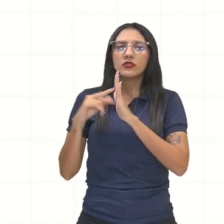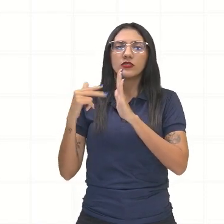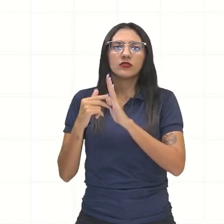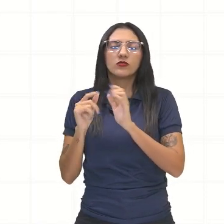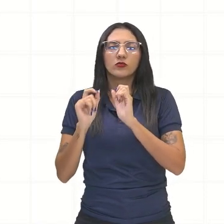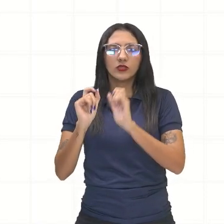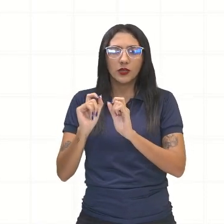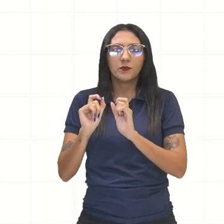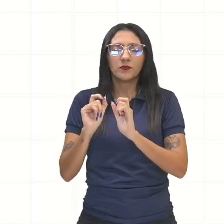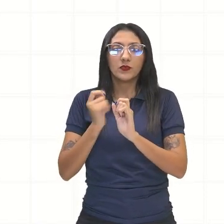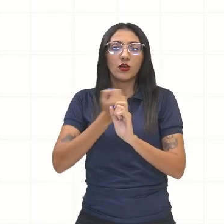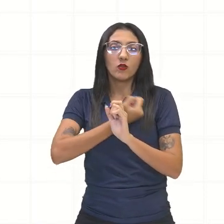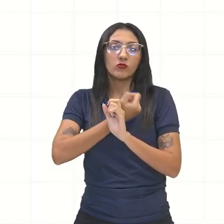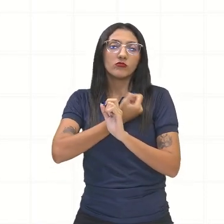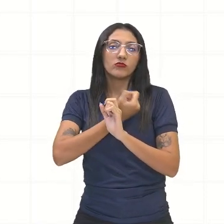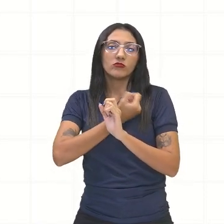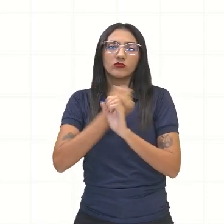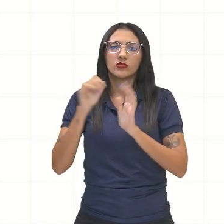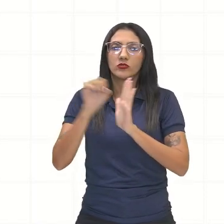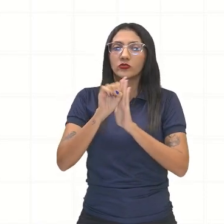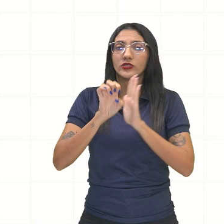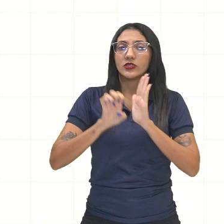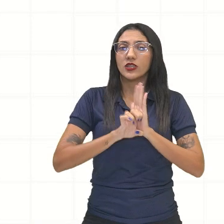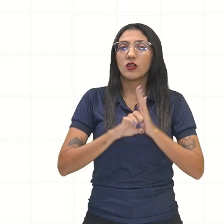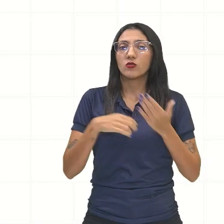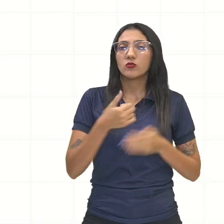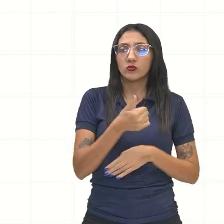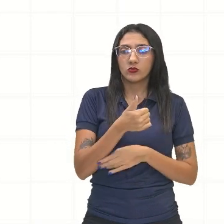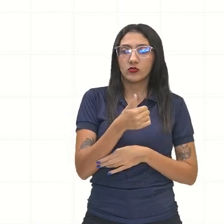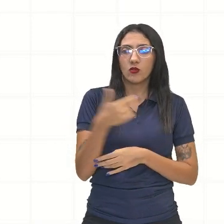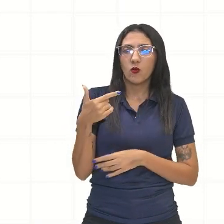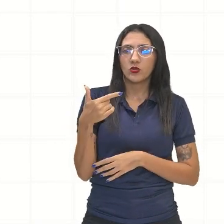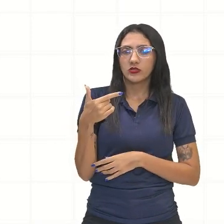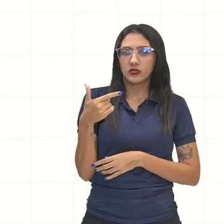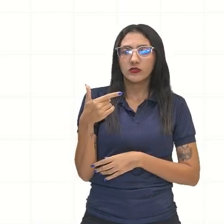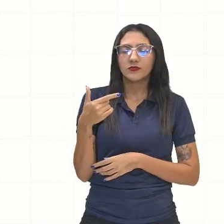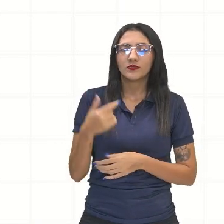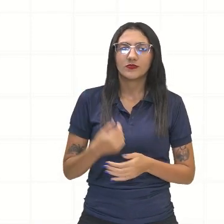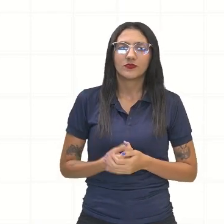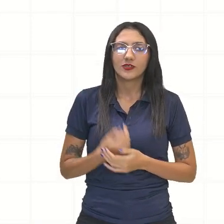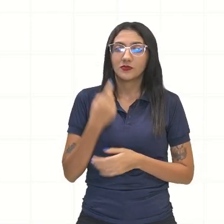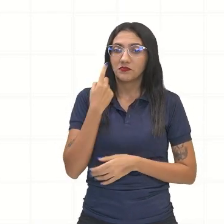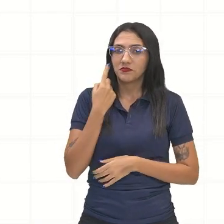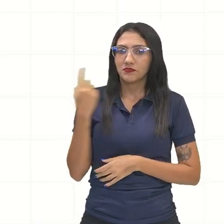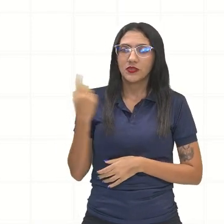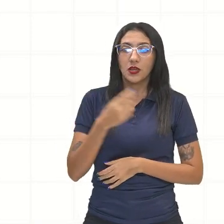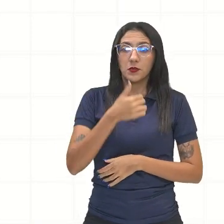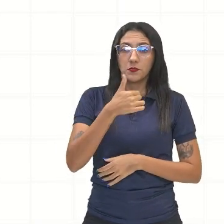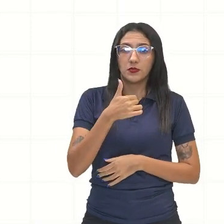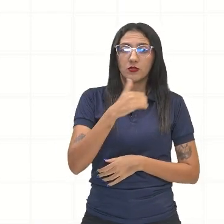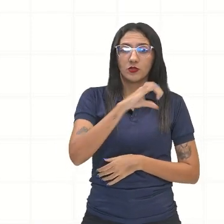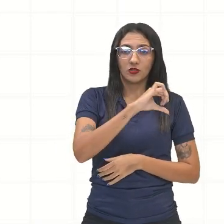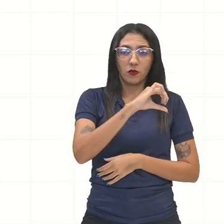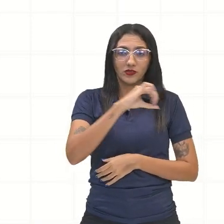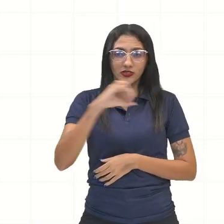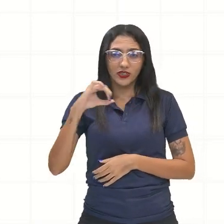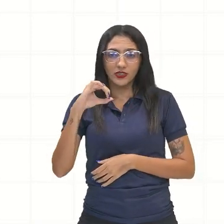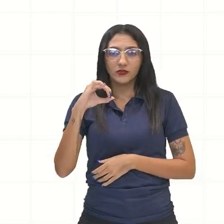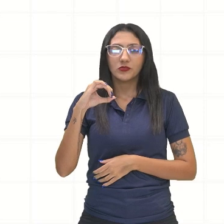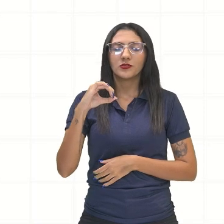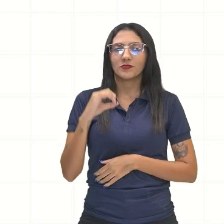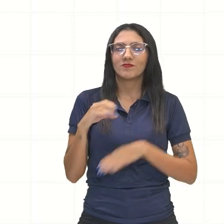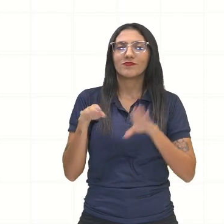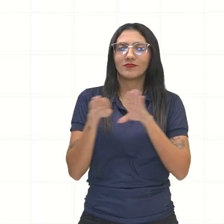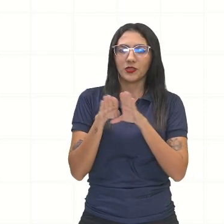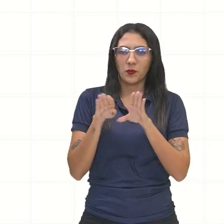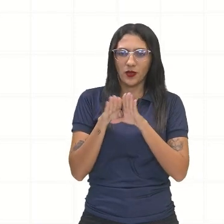século que pertence. Século 12. Tá? A mesma coisa aqui, ó. 1900. O século é o que está